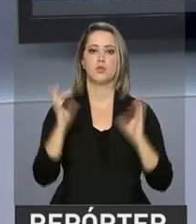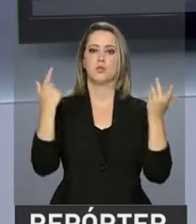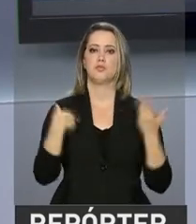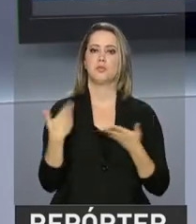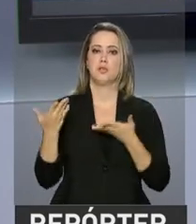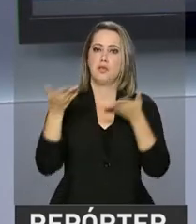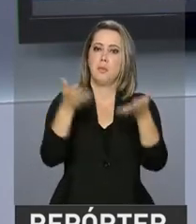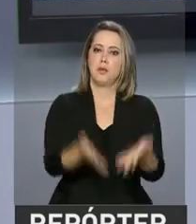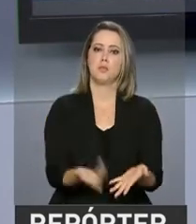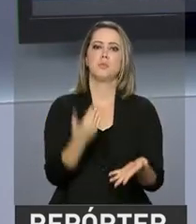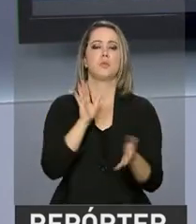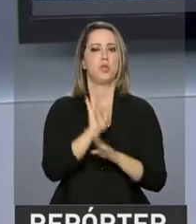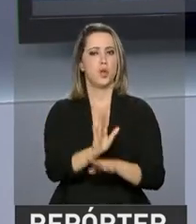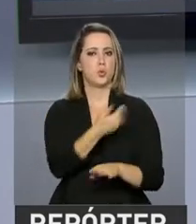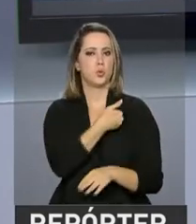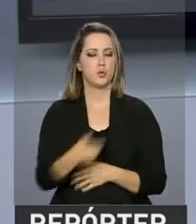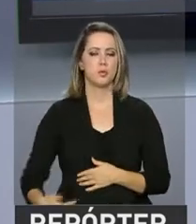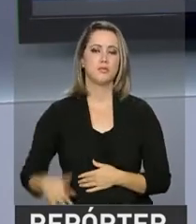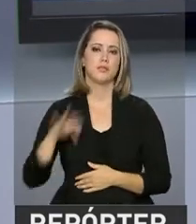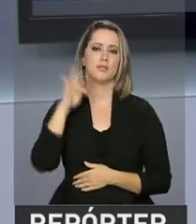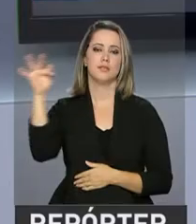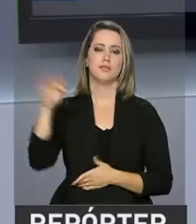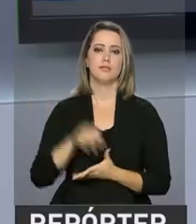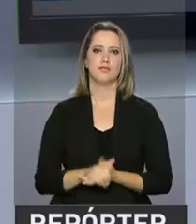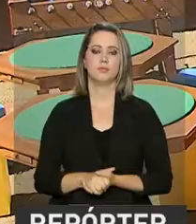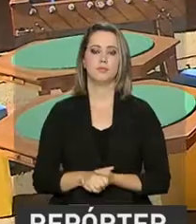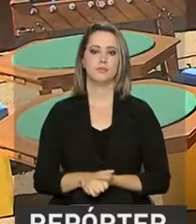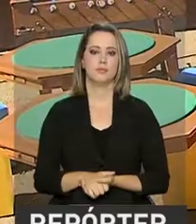tem a participação e o apoio do governo federal.